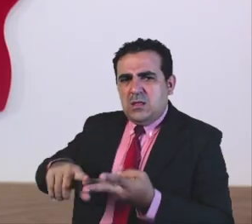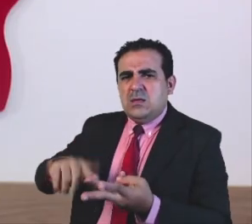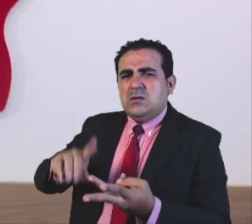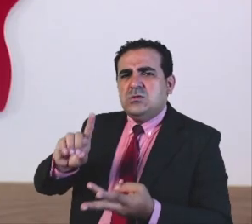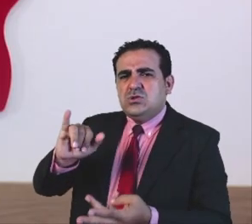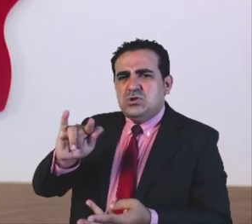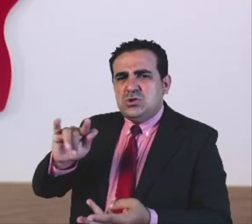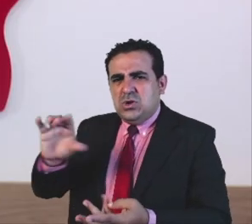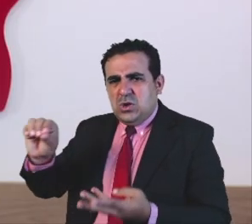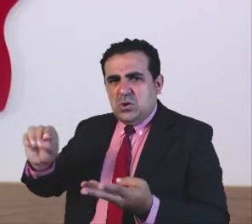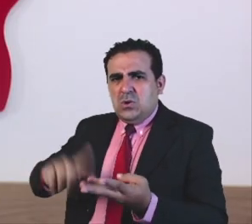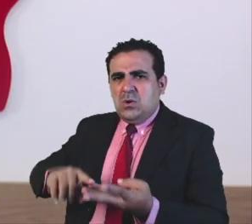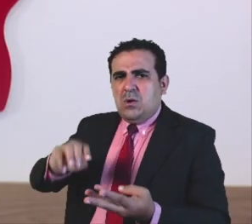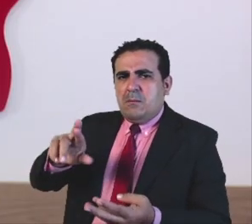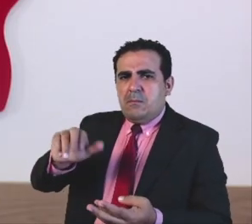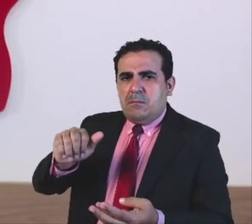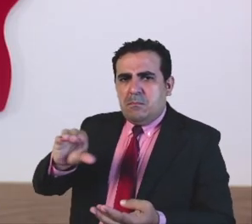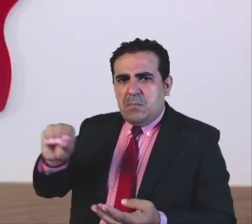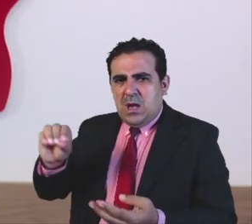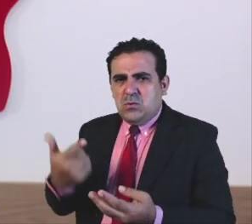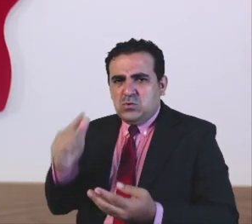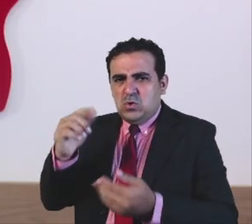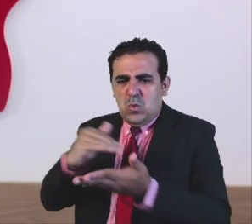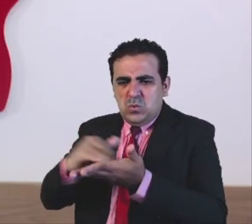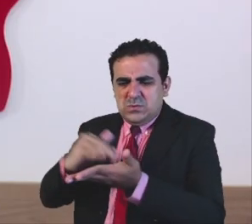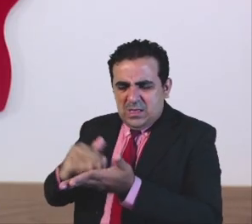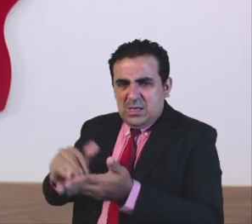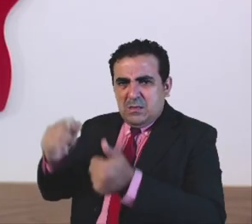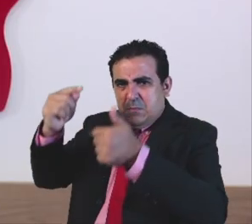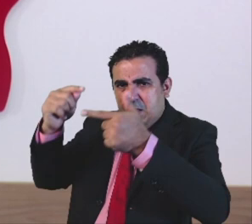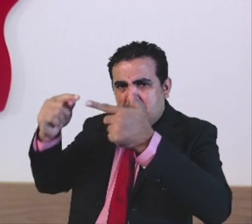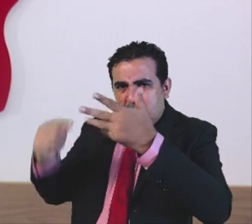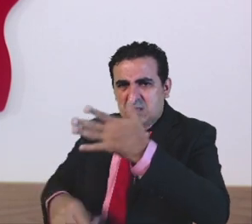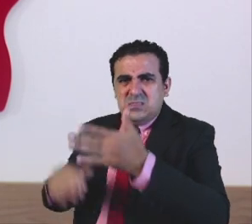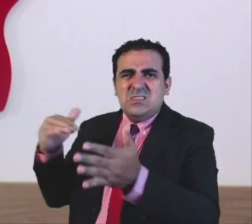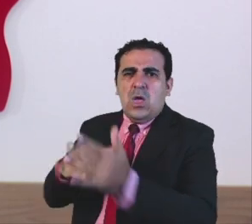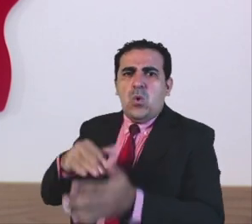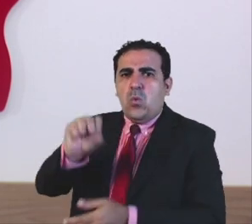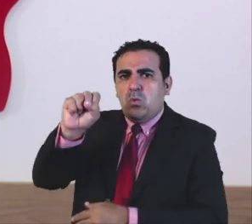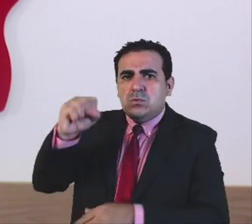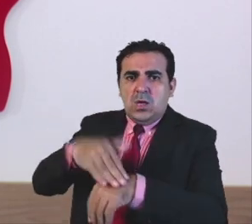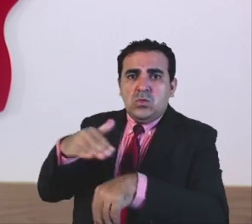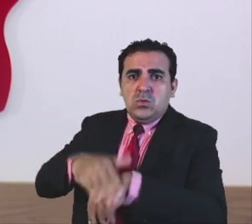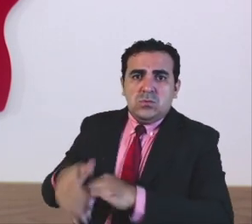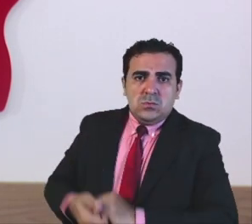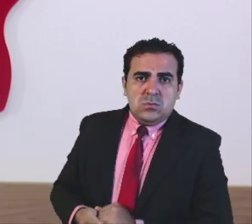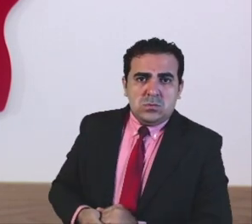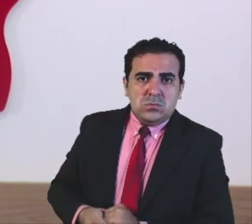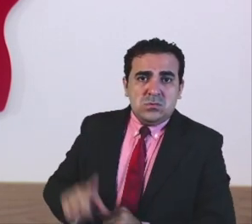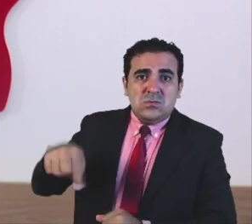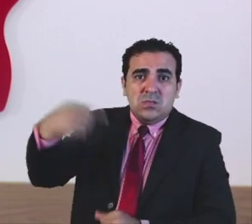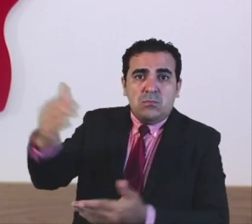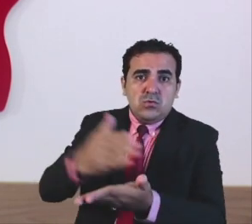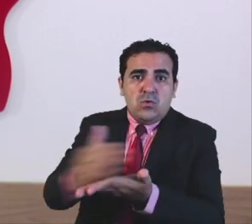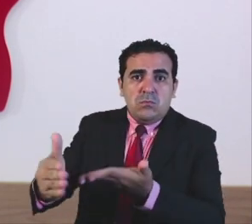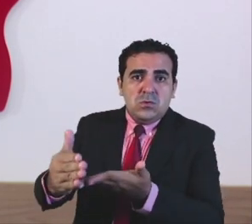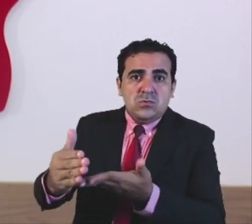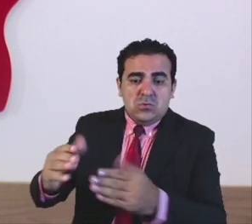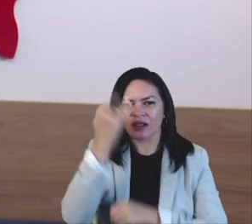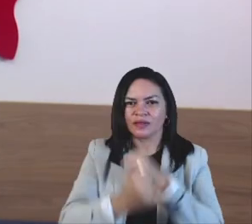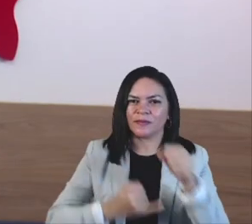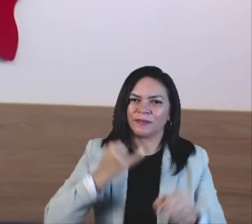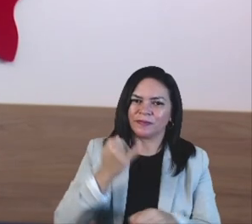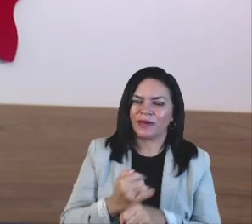Com uma novidade Trabalhadores do grupo de risco, tanto de empresas públicas quanto de empresas privadas Com exceção das